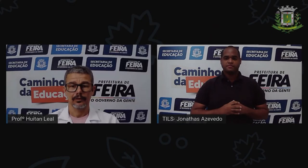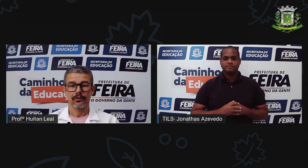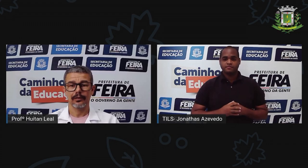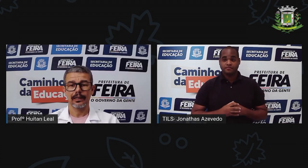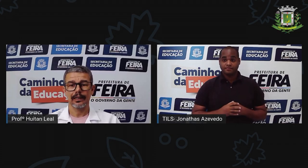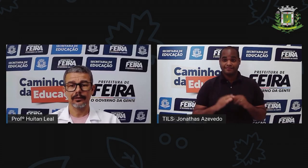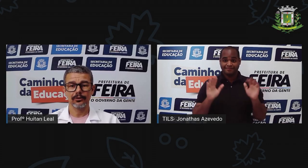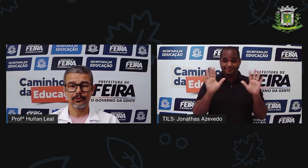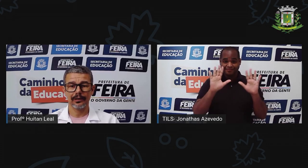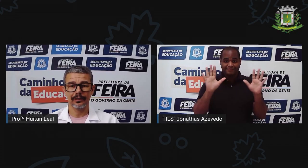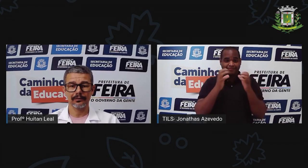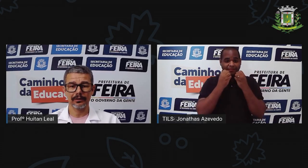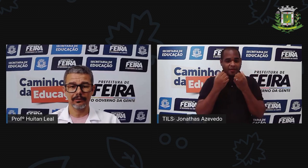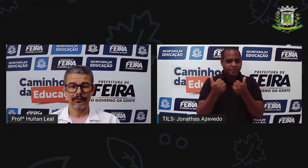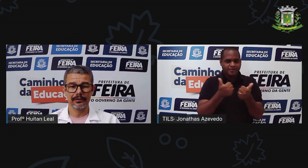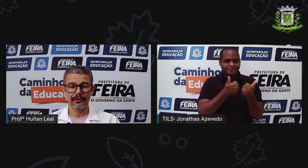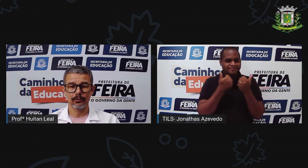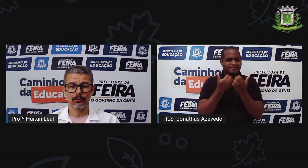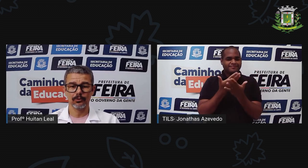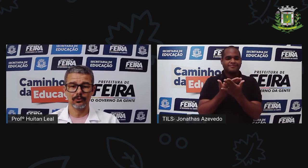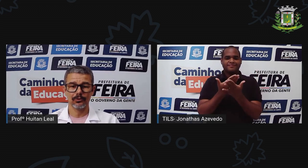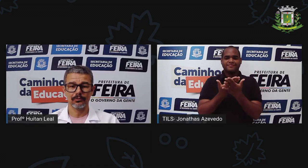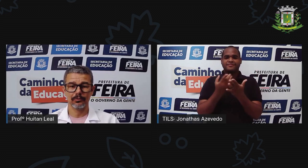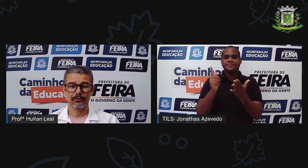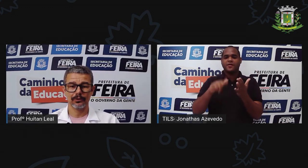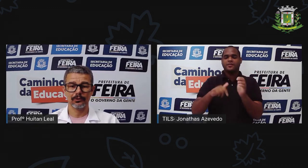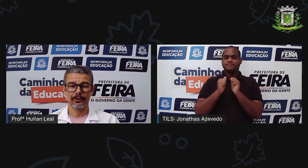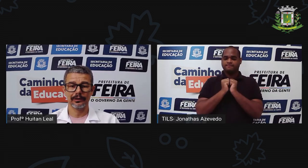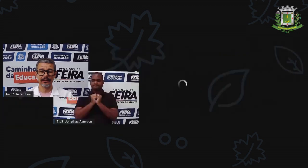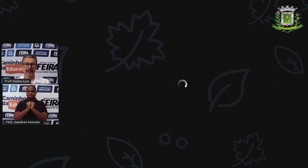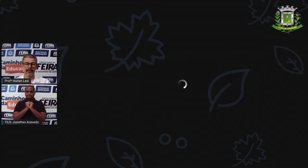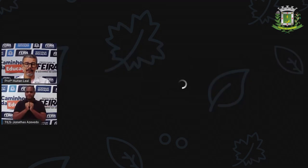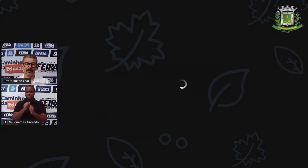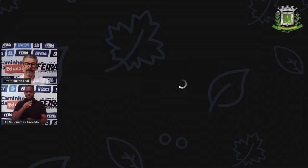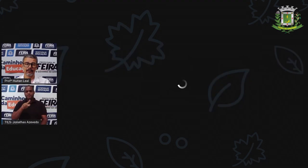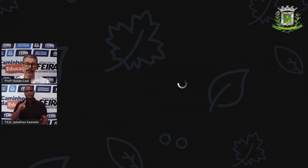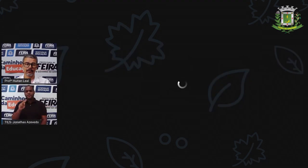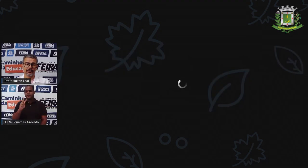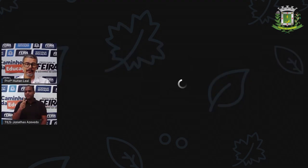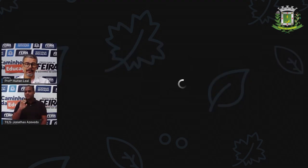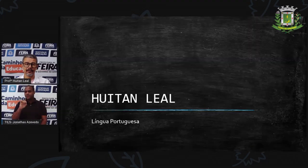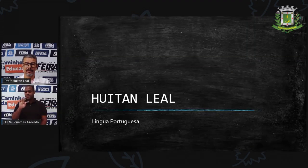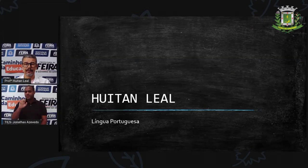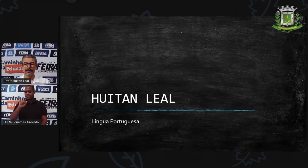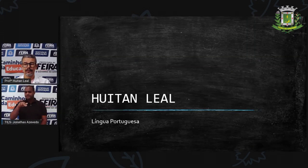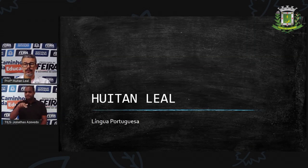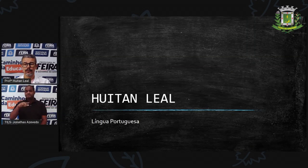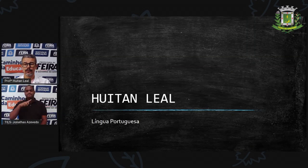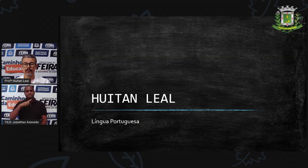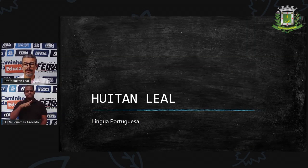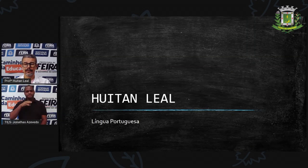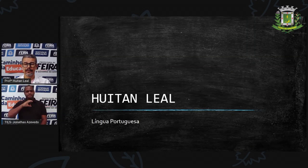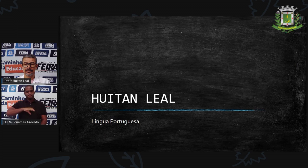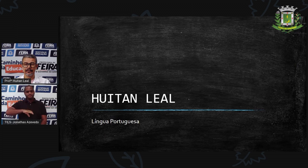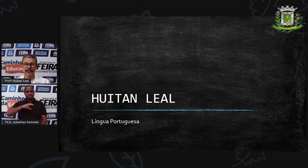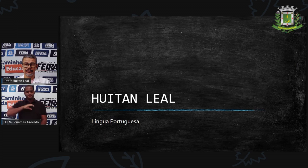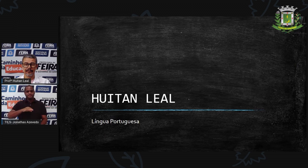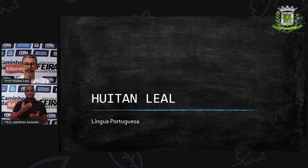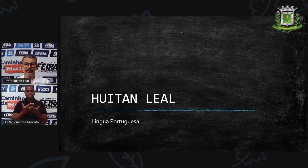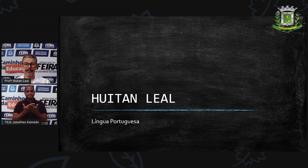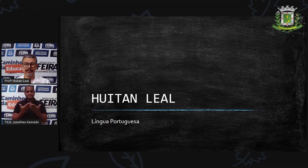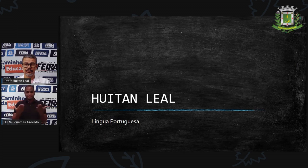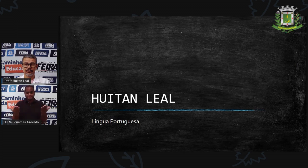Olá, caros estudantes, mais uma vez estamos juntos, professor Itam Leal, de Língua Portuguesa, junto com vocês,